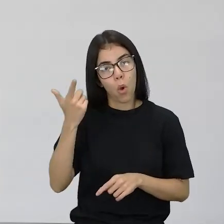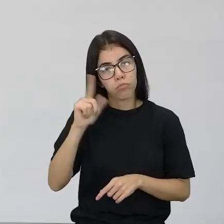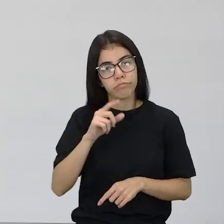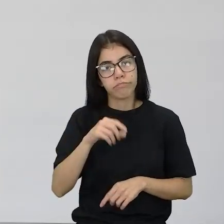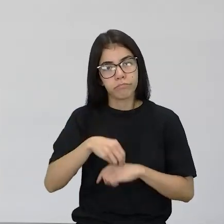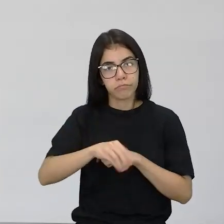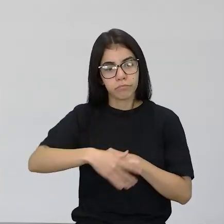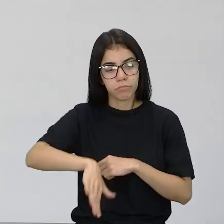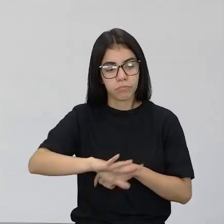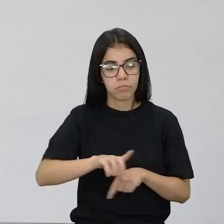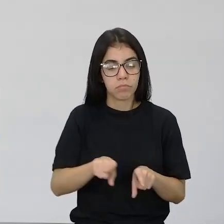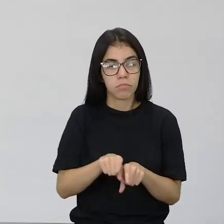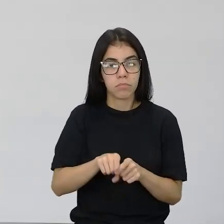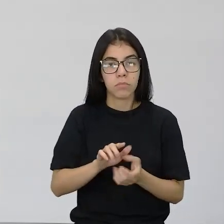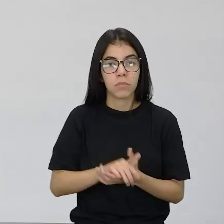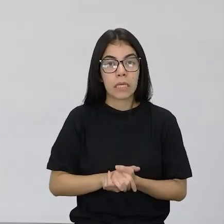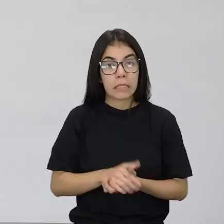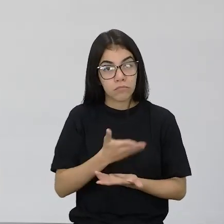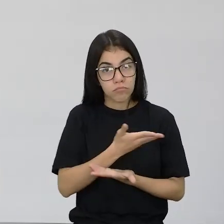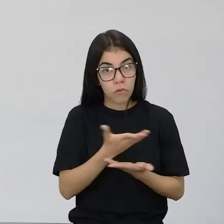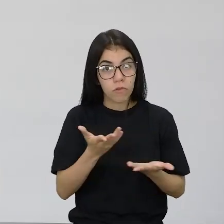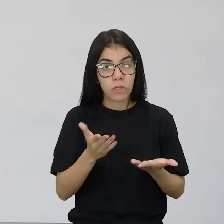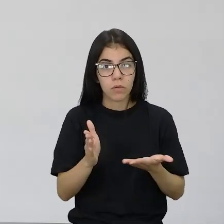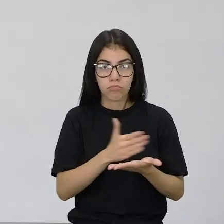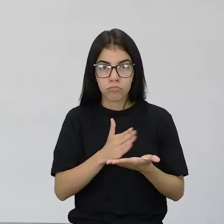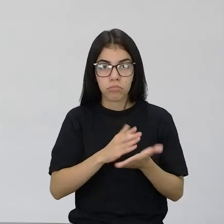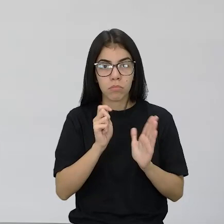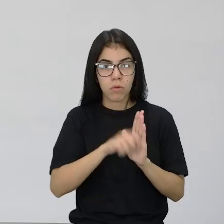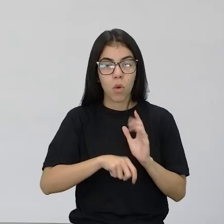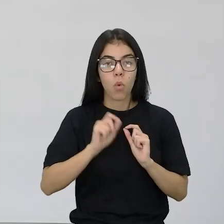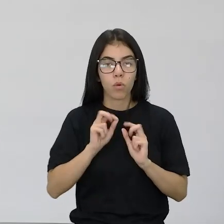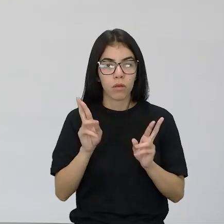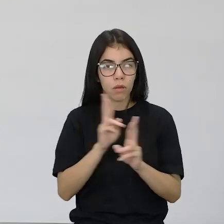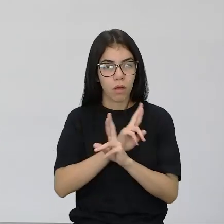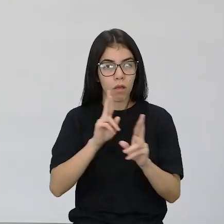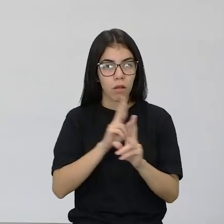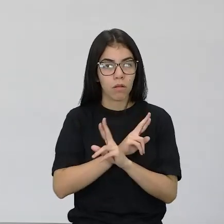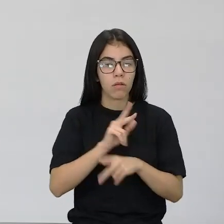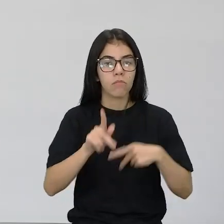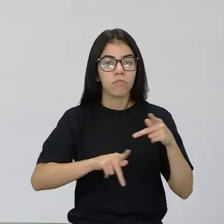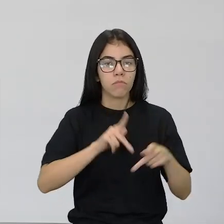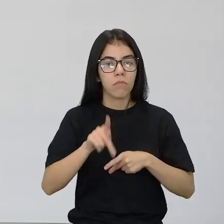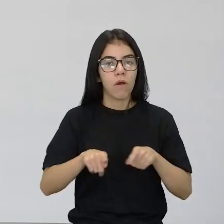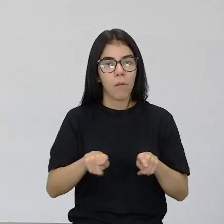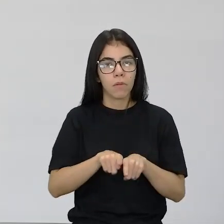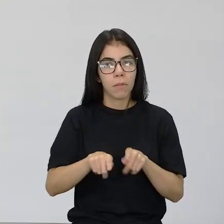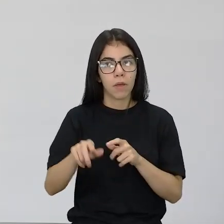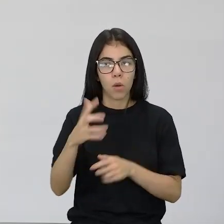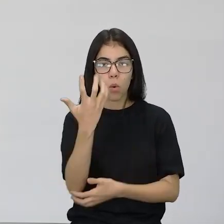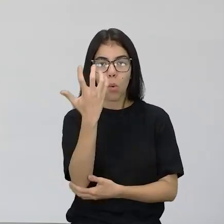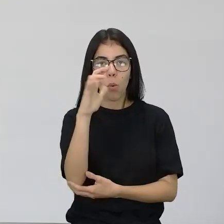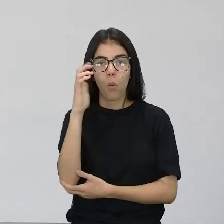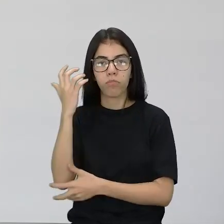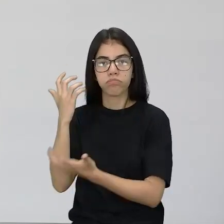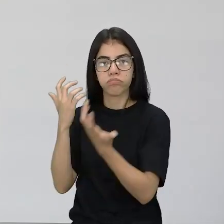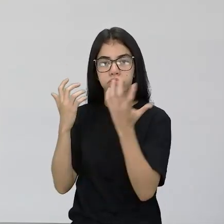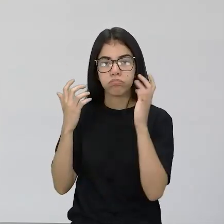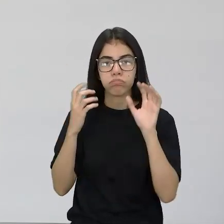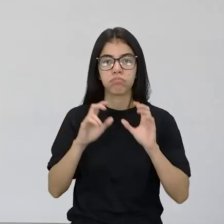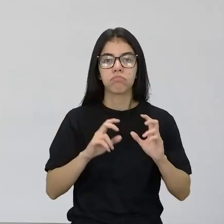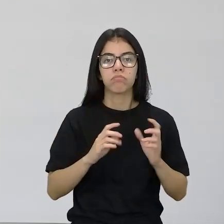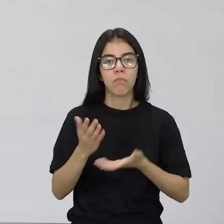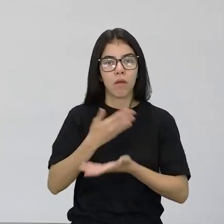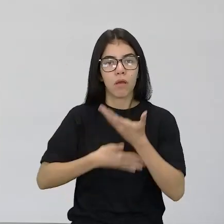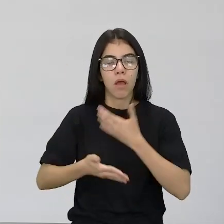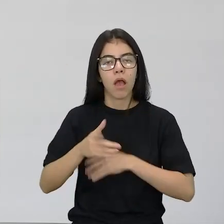claro, e eu quero que vocês anotem aí no caderno, é a relação desses povos com a natureza. Então, é uma relação muito